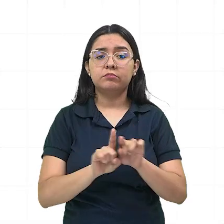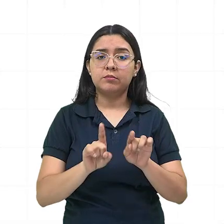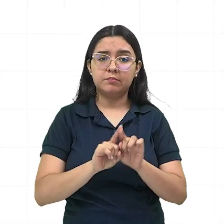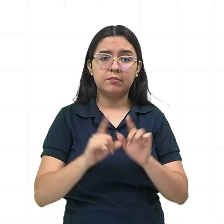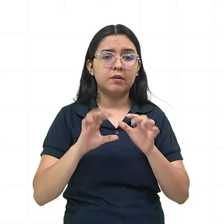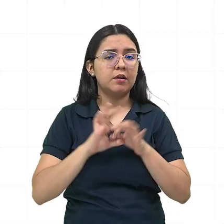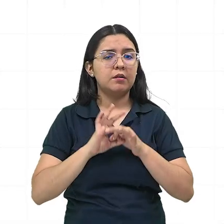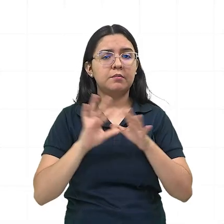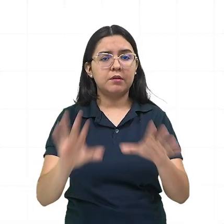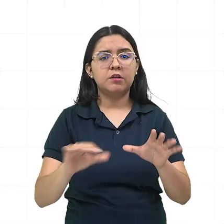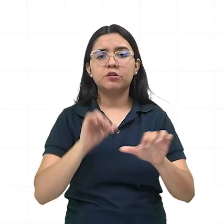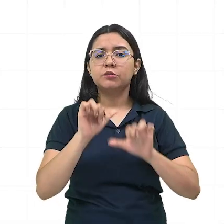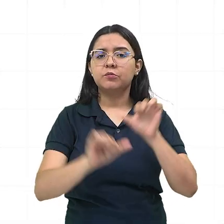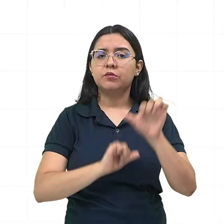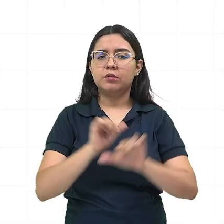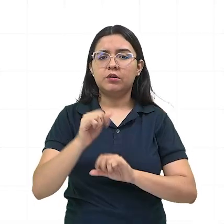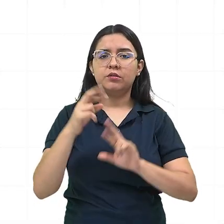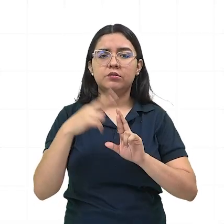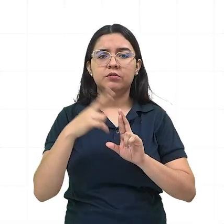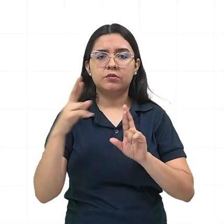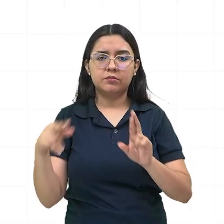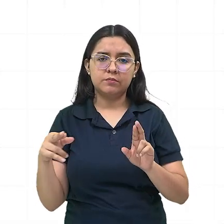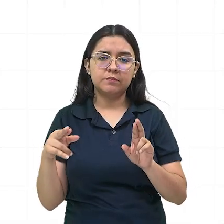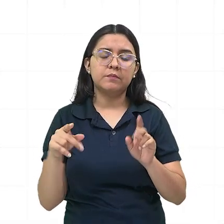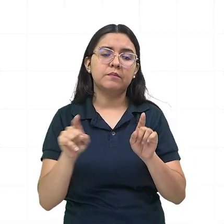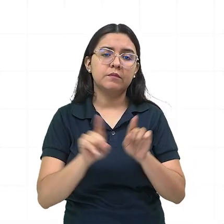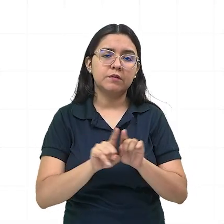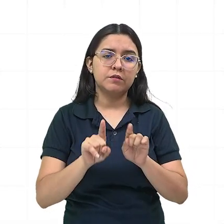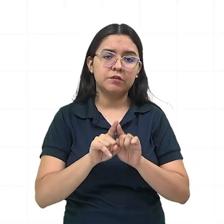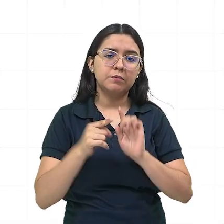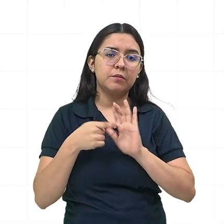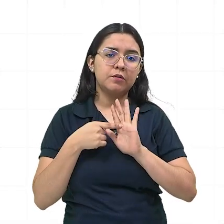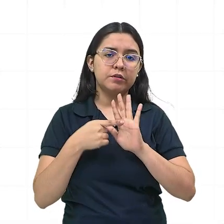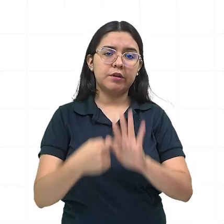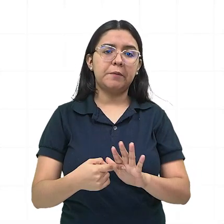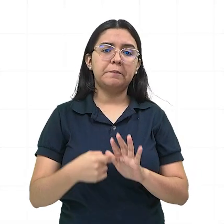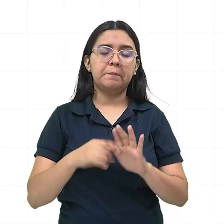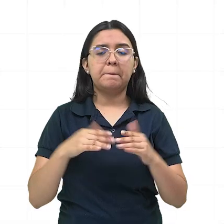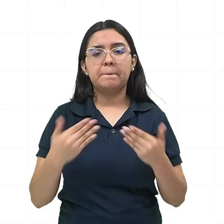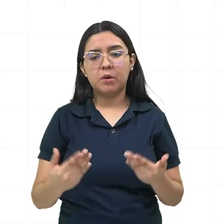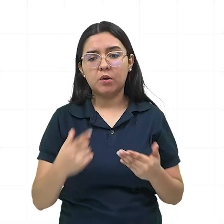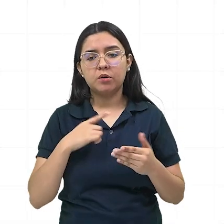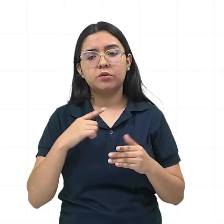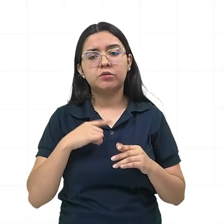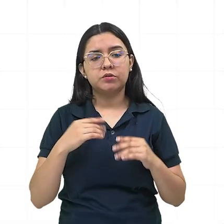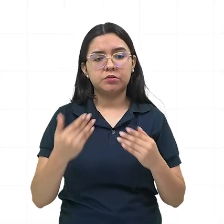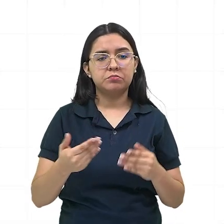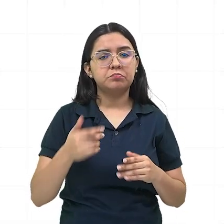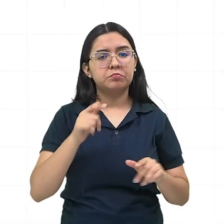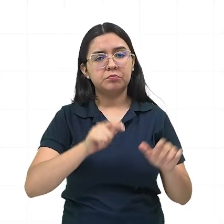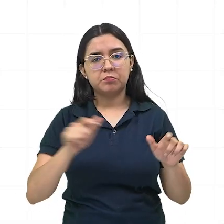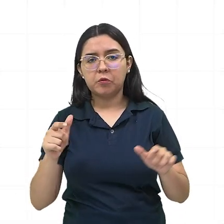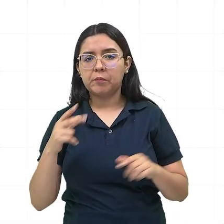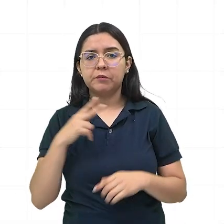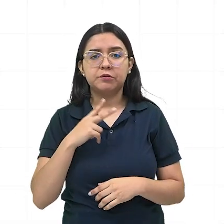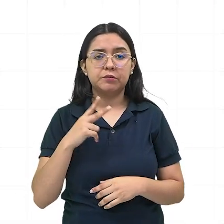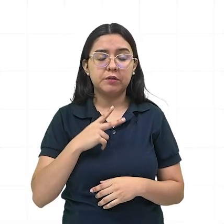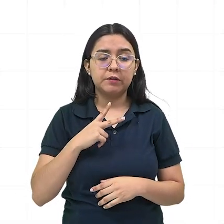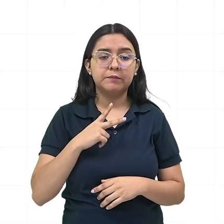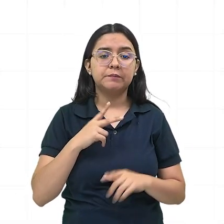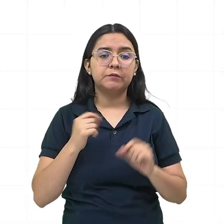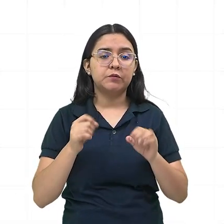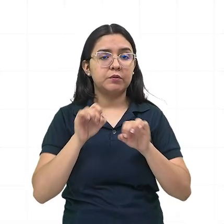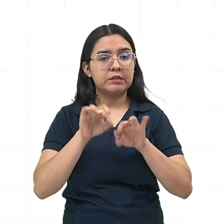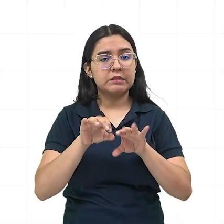de religião ou crença, bem como a liberdade de manifestar essa religião, seja em público quanto privado, né? Através